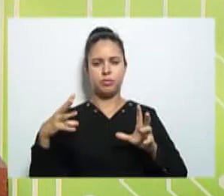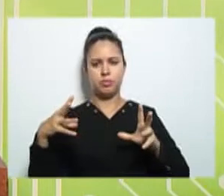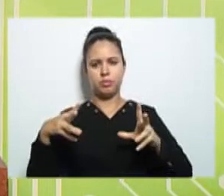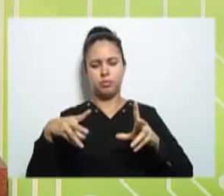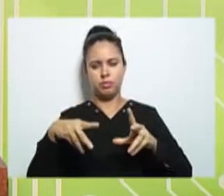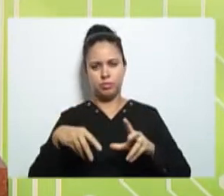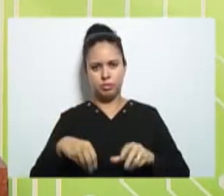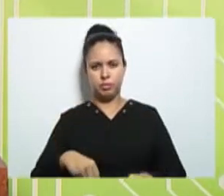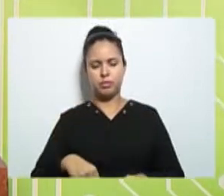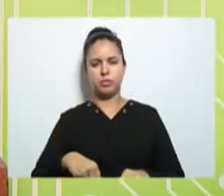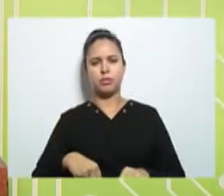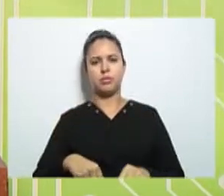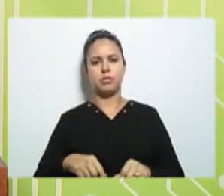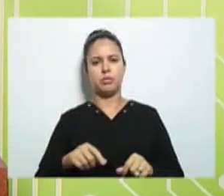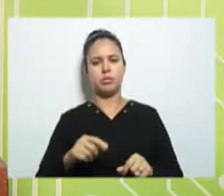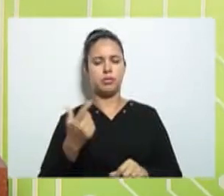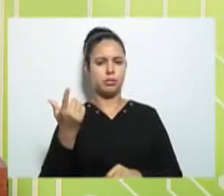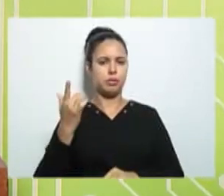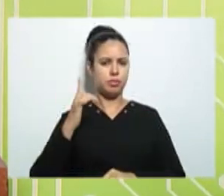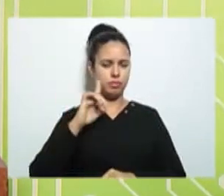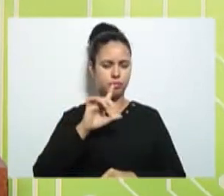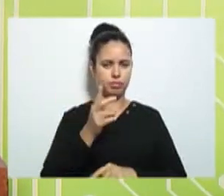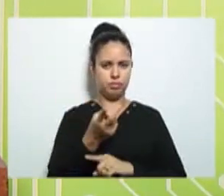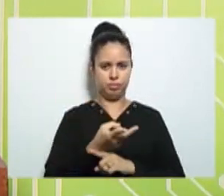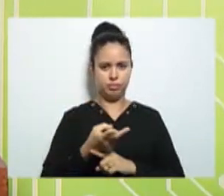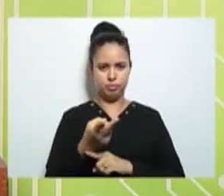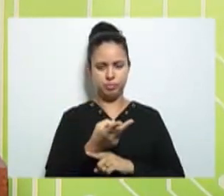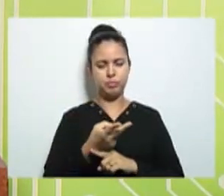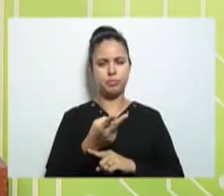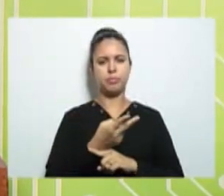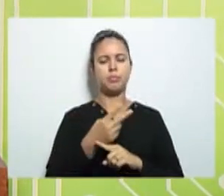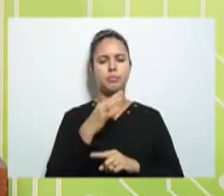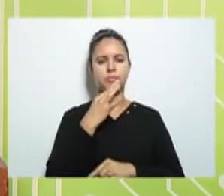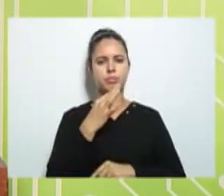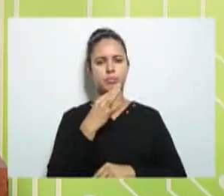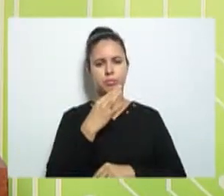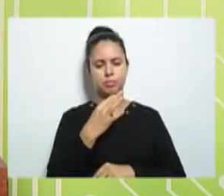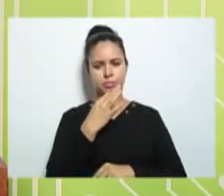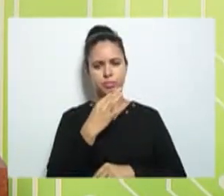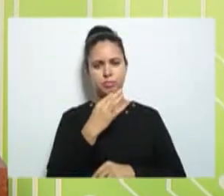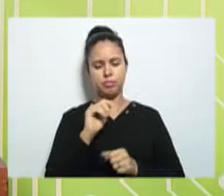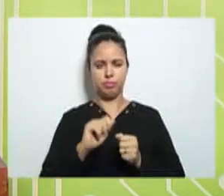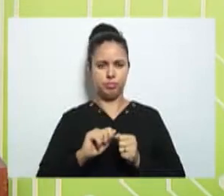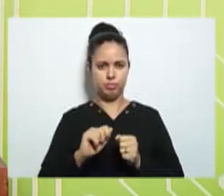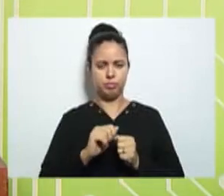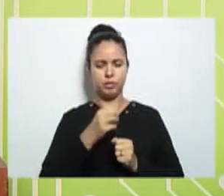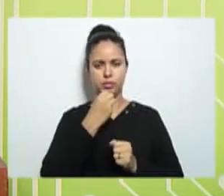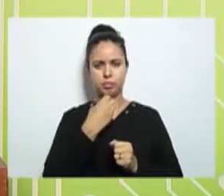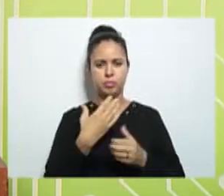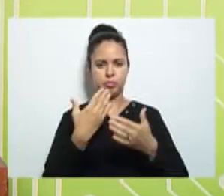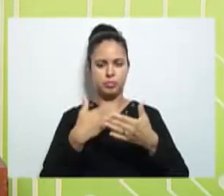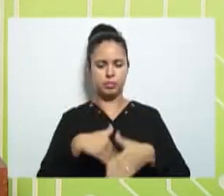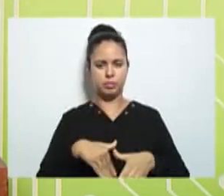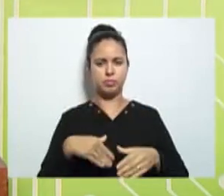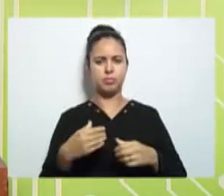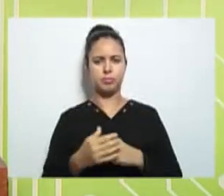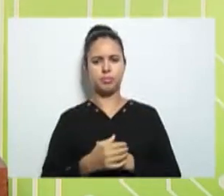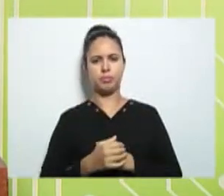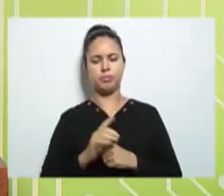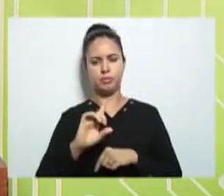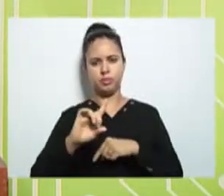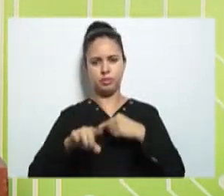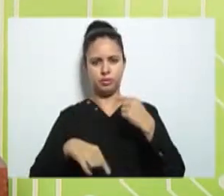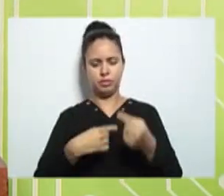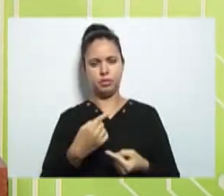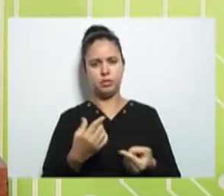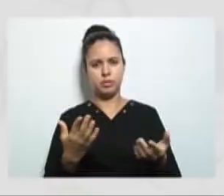ferramentas possíveis para poder ali buscar os conhecimentos necessários para fazer a boa prova, tá bom? Mas a prova a gente já vai falar disso depois, né? Isso.